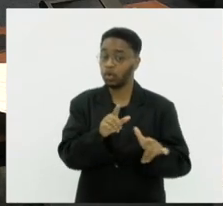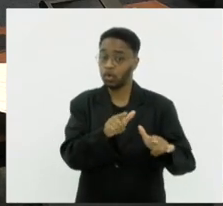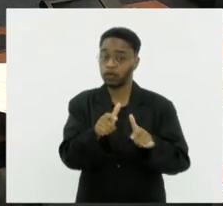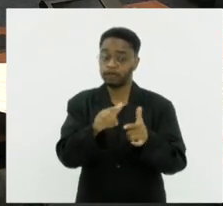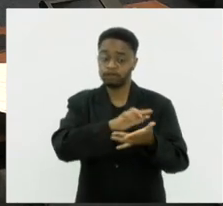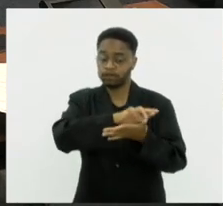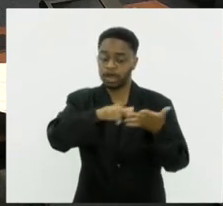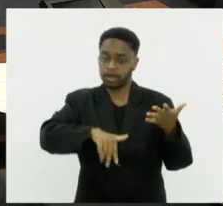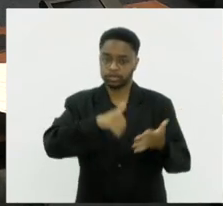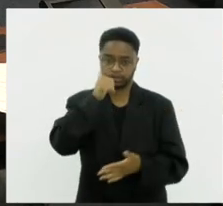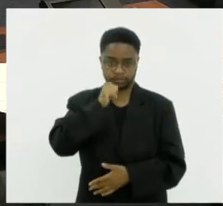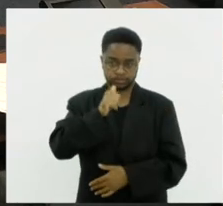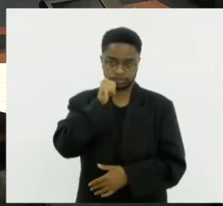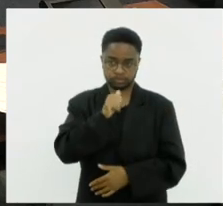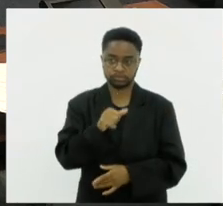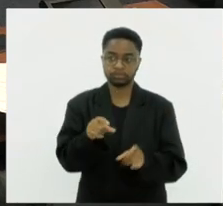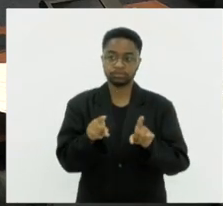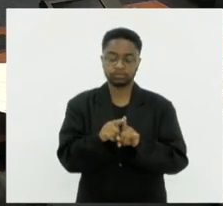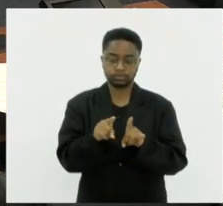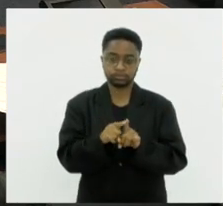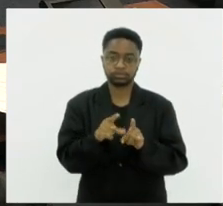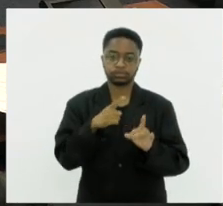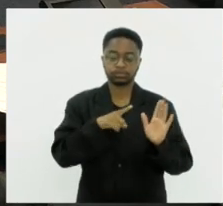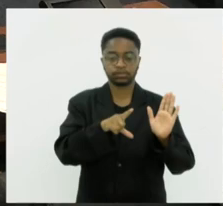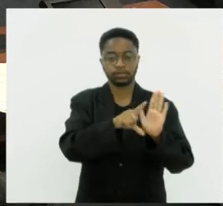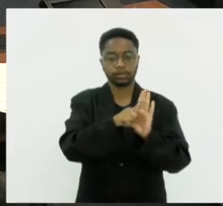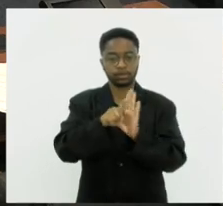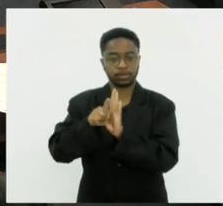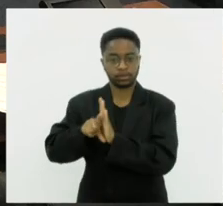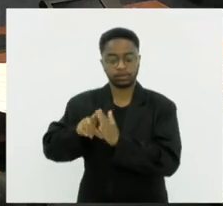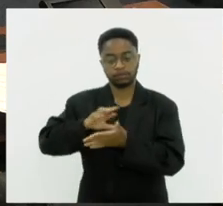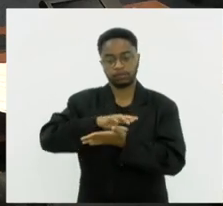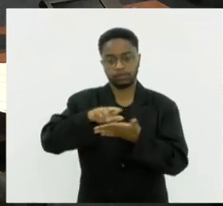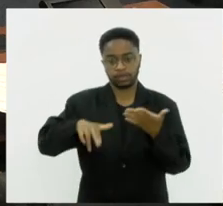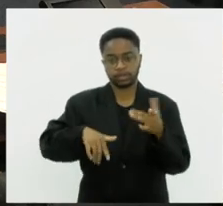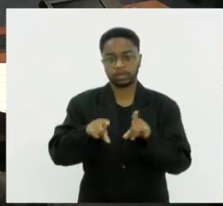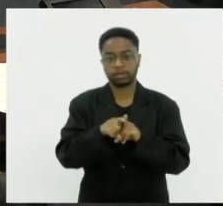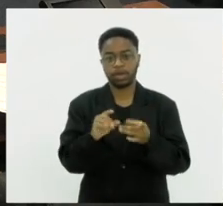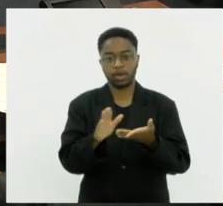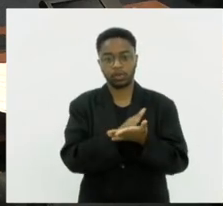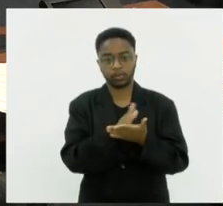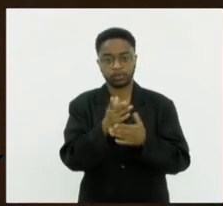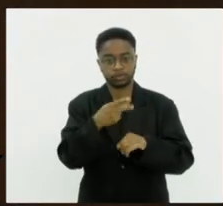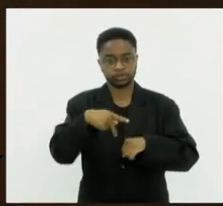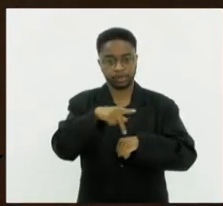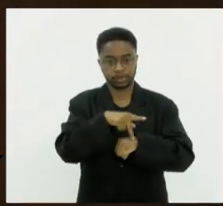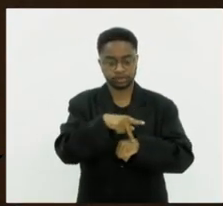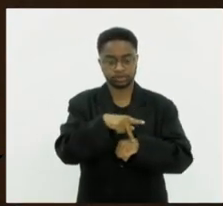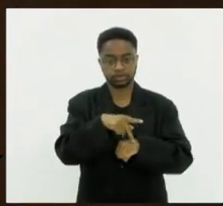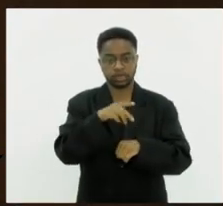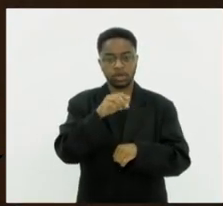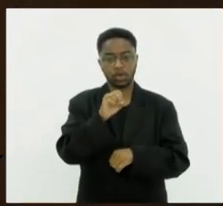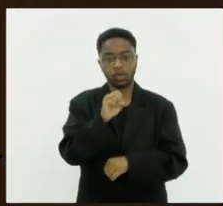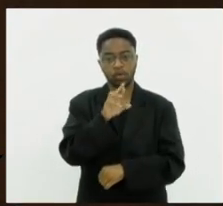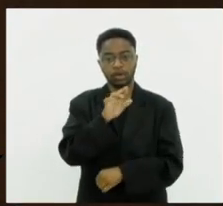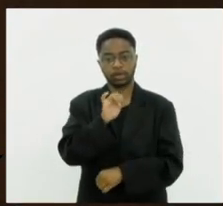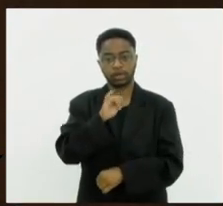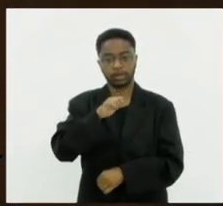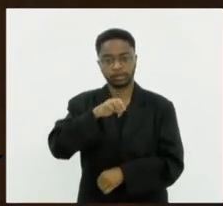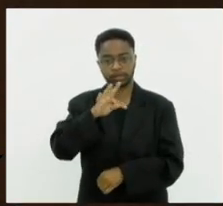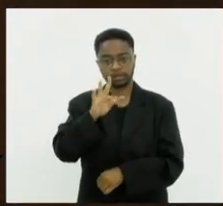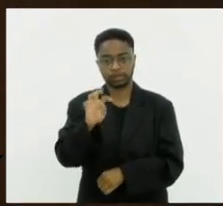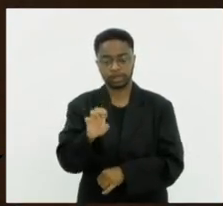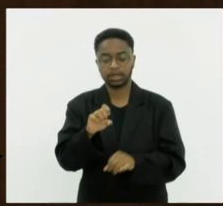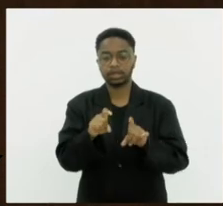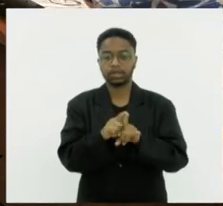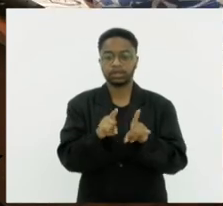de uma mulher. E muitas legislações, inclusive em alguns países do Oriente, alguns países árabes, em alguns países